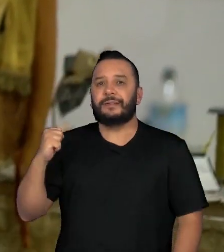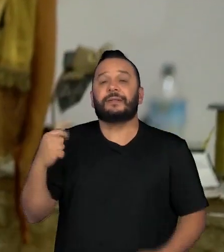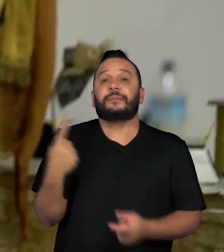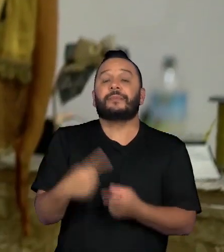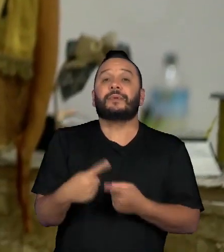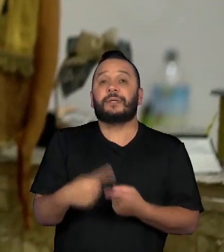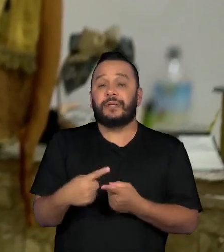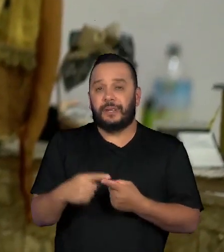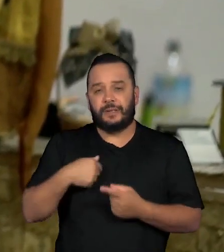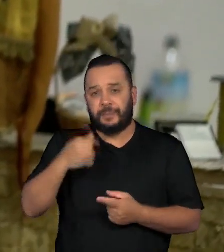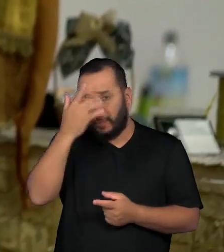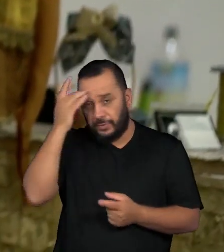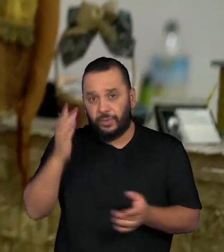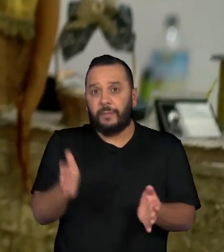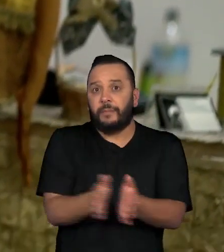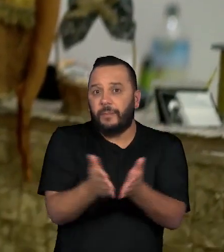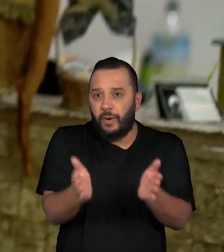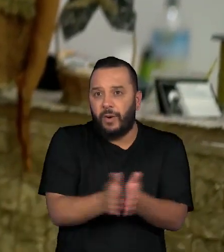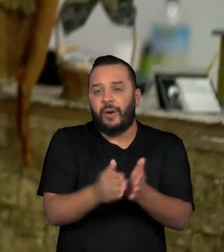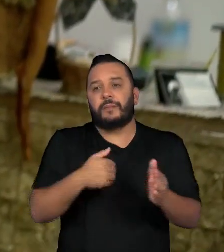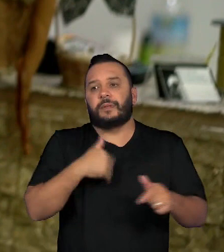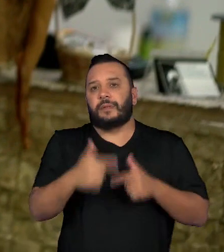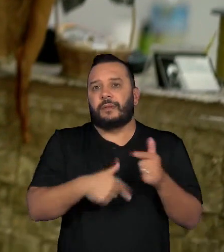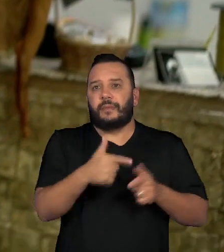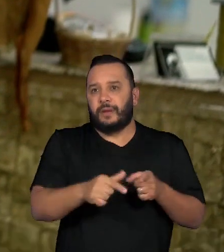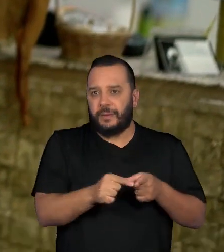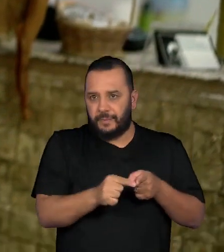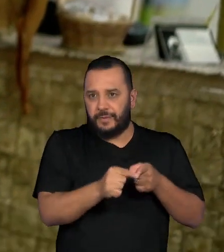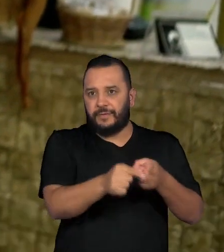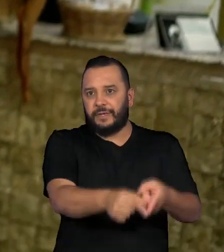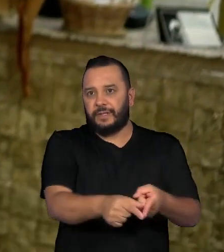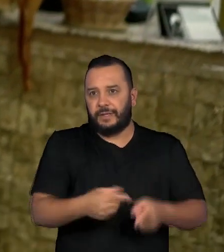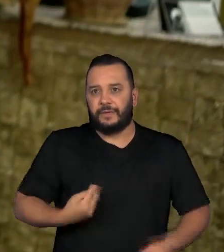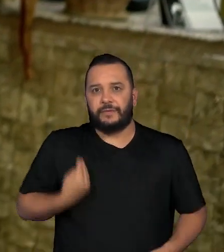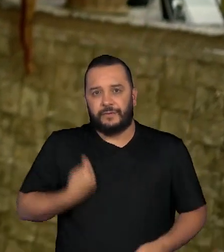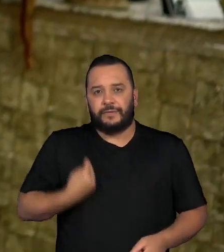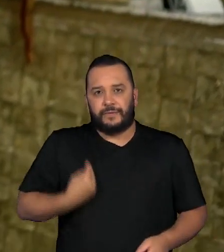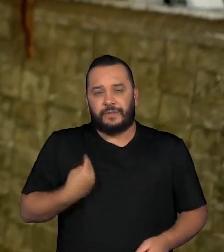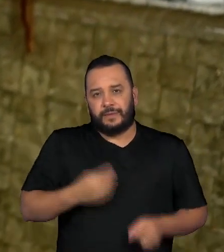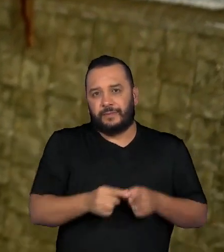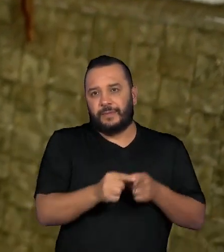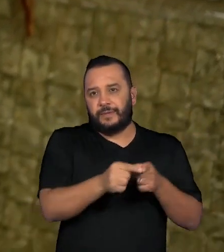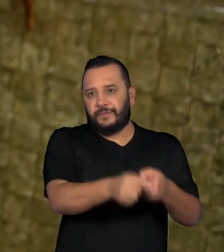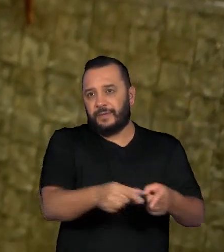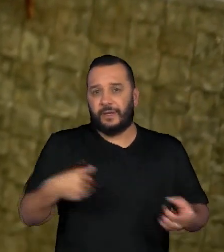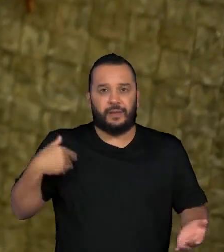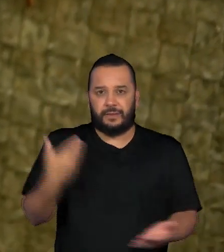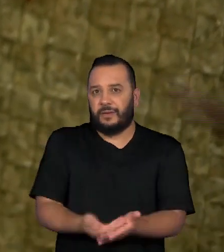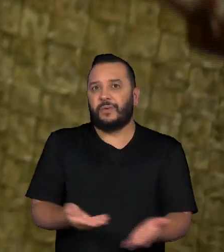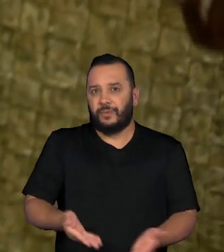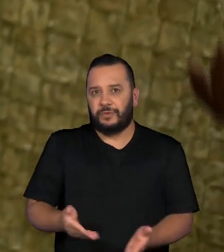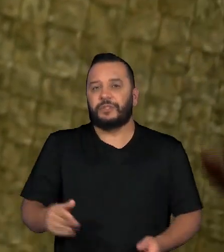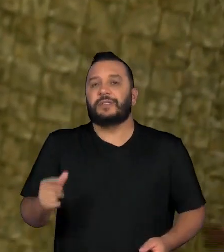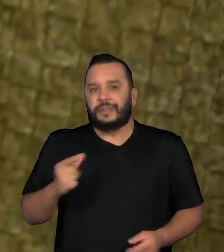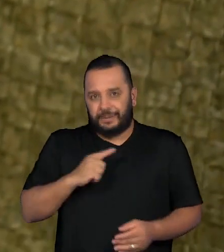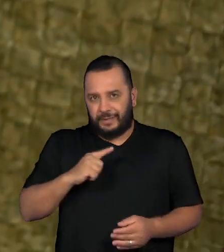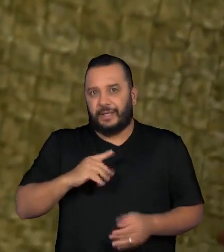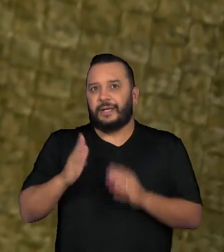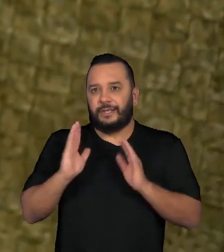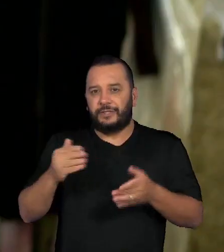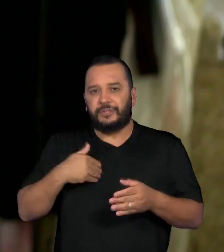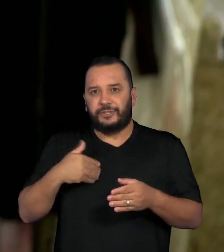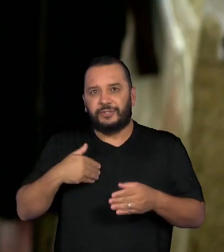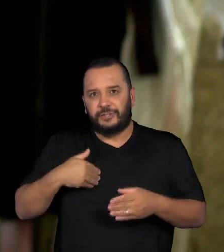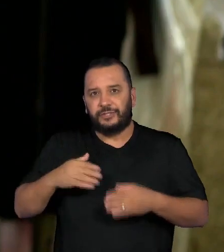mora, que é pobre, que trabalha na periferia, ou que viveu na periferia, que vive até hoje, que não teve uma coxa de retalho em cima do